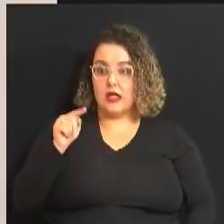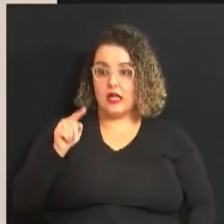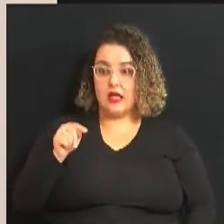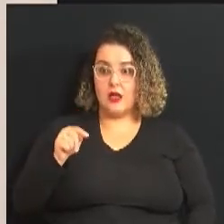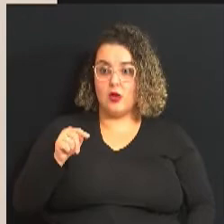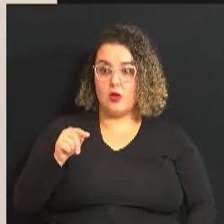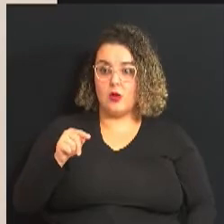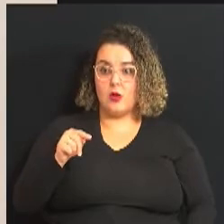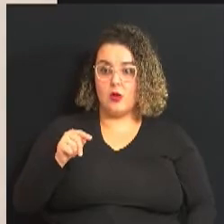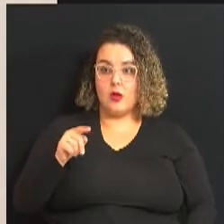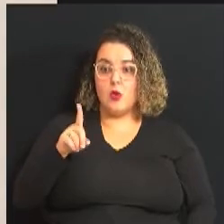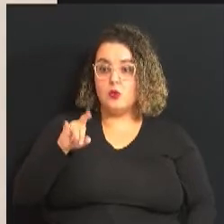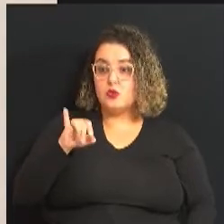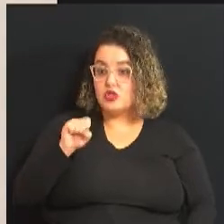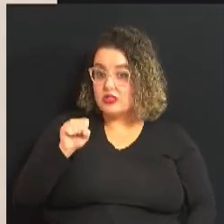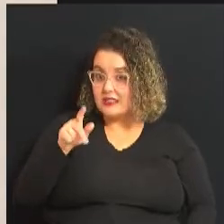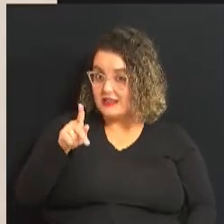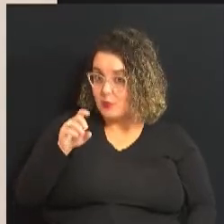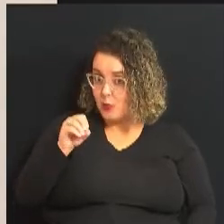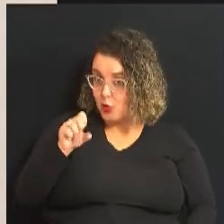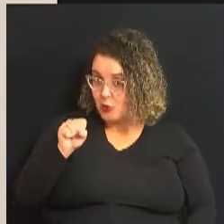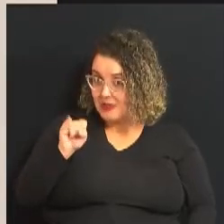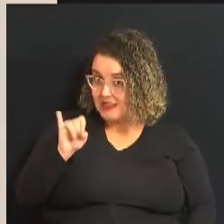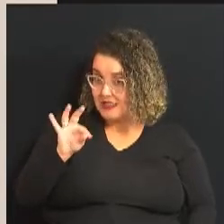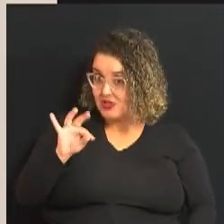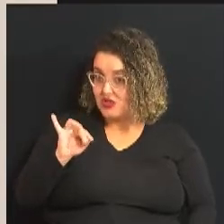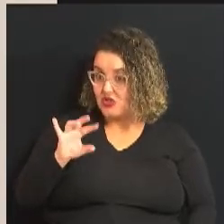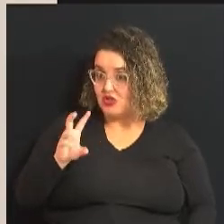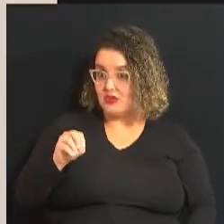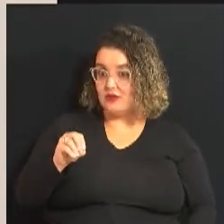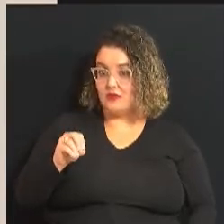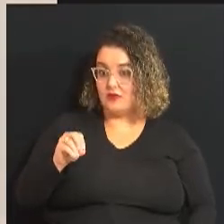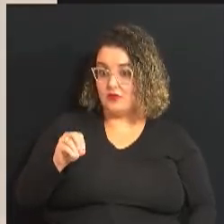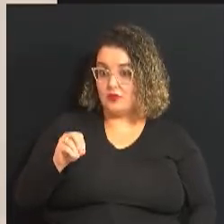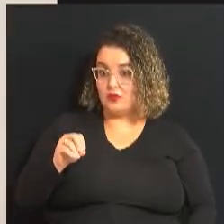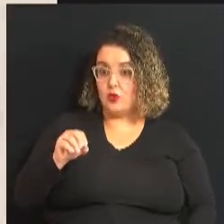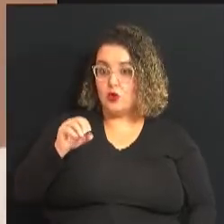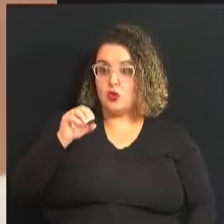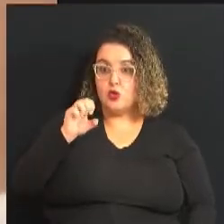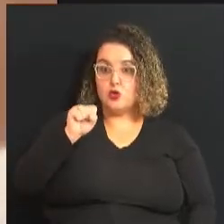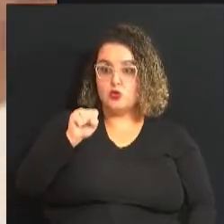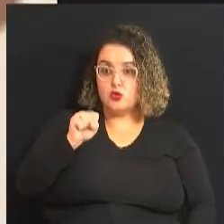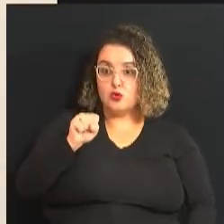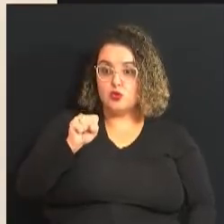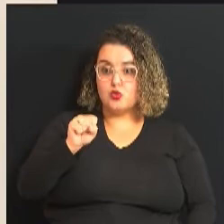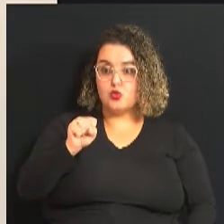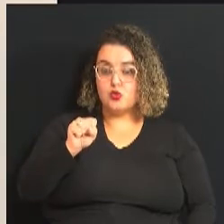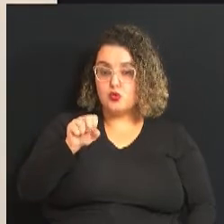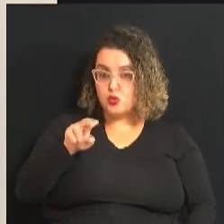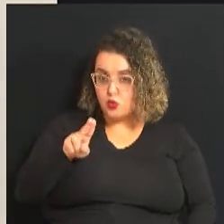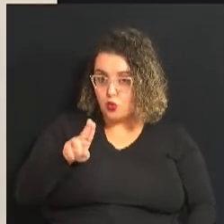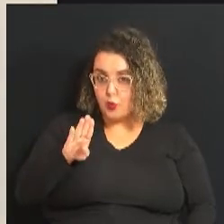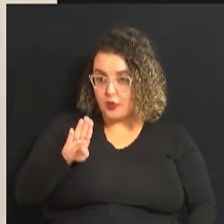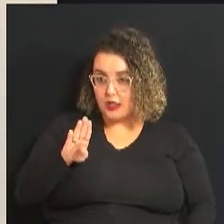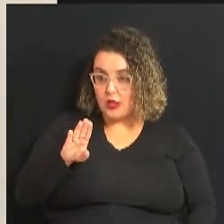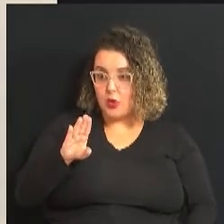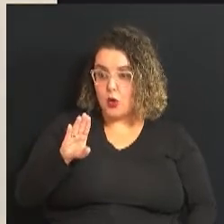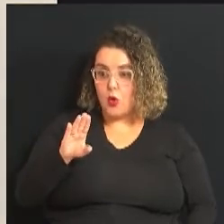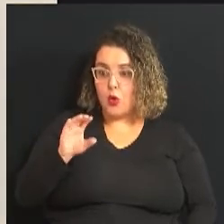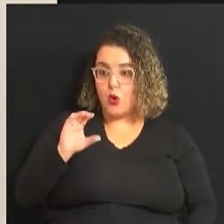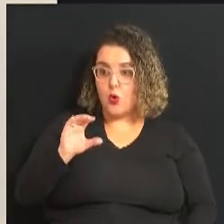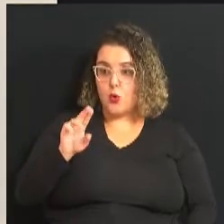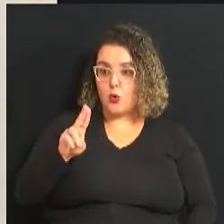um dispositivo que a gente coloca no subcutâneo, debaixo da pele, a gente coloca nessa região aqui